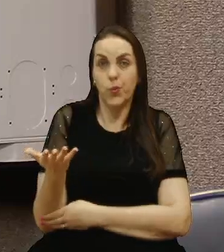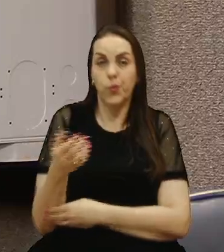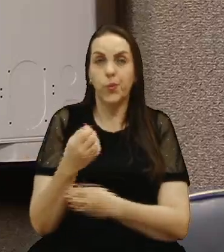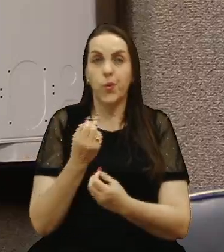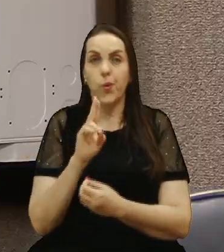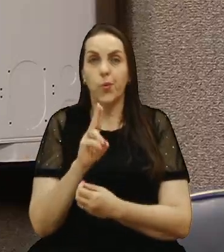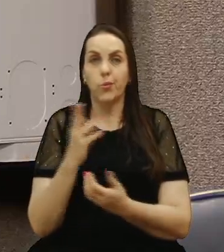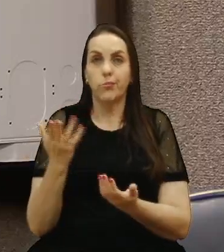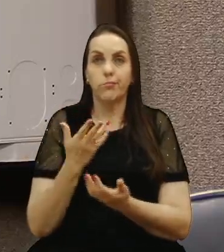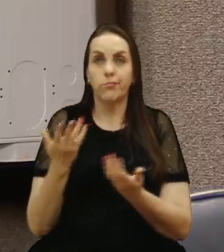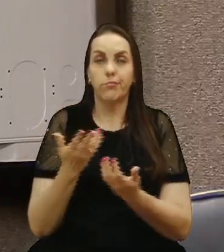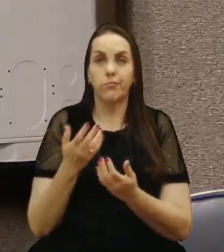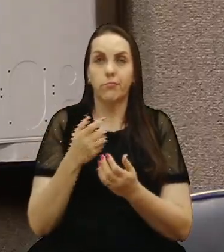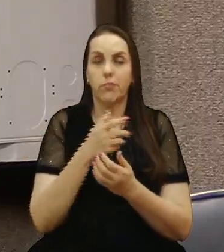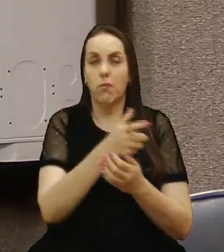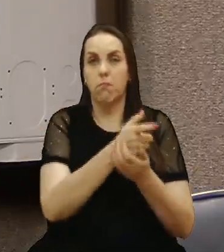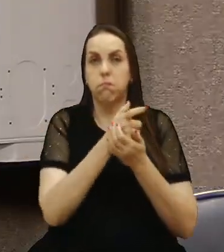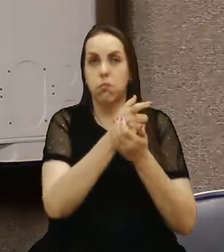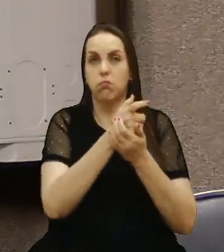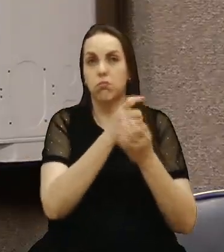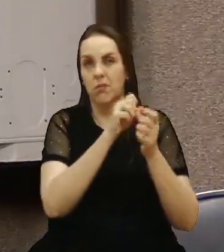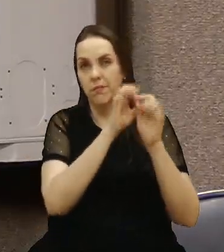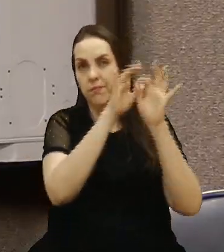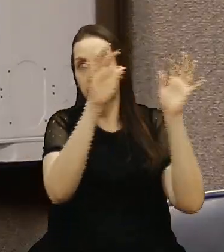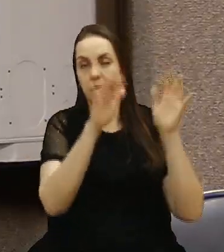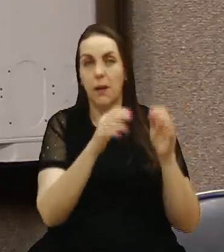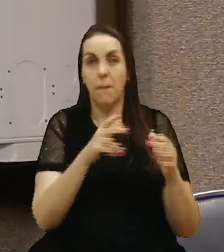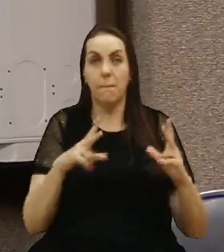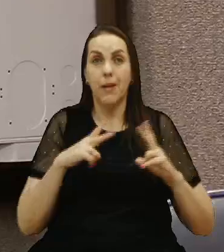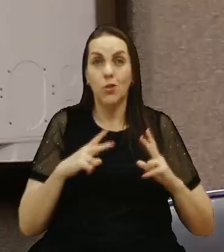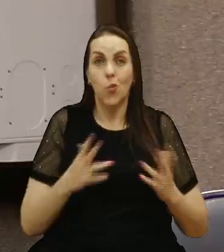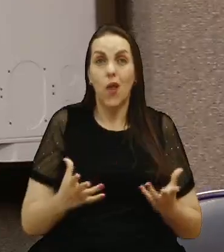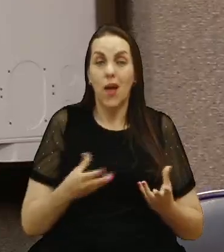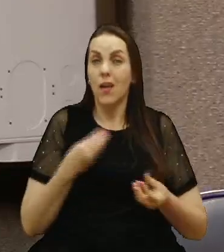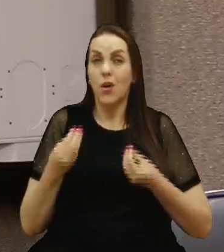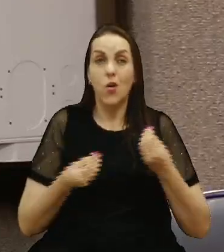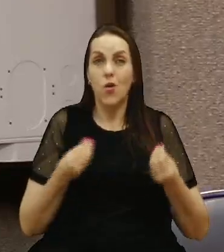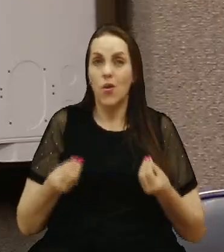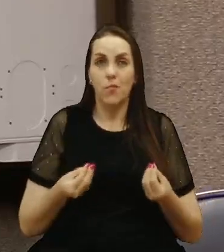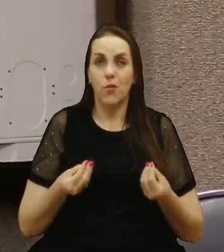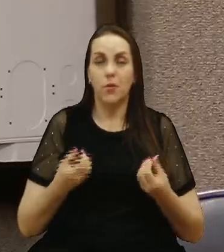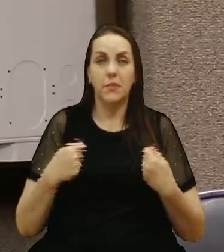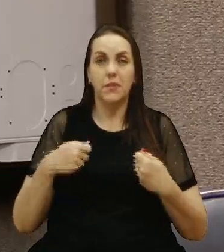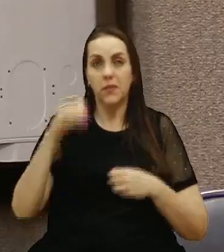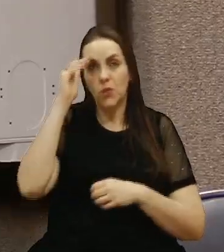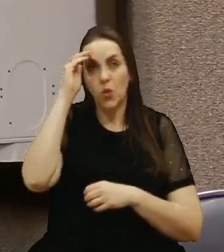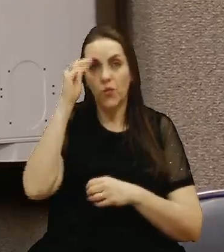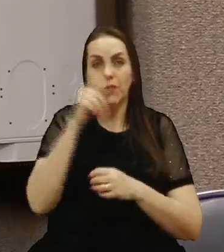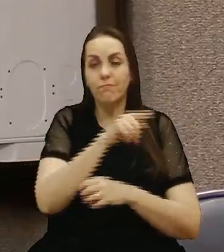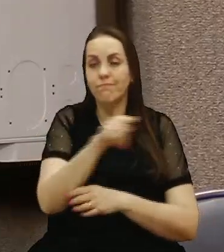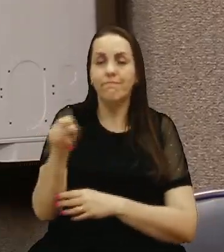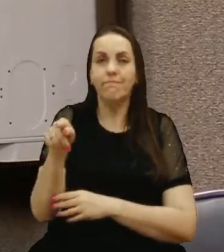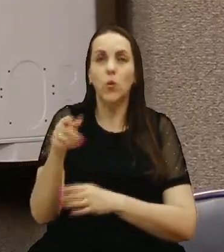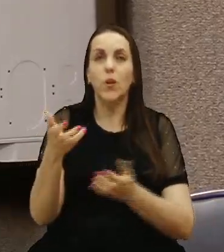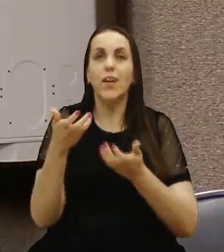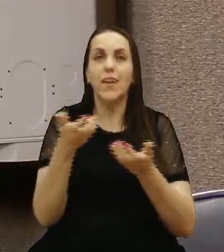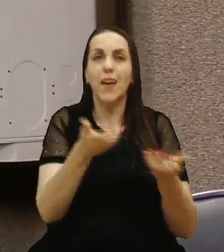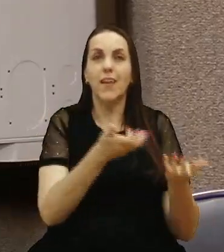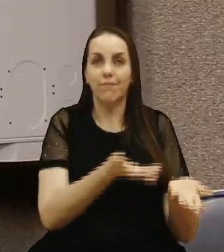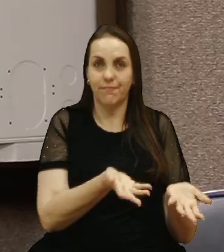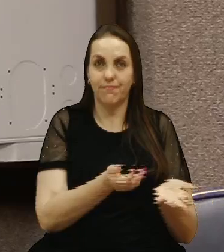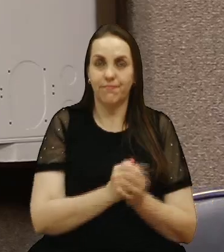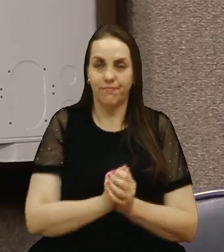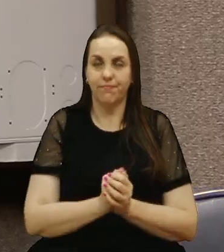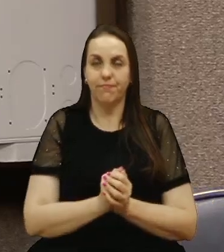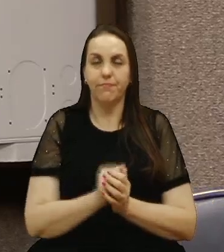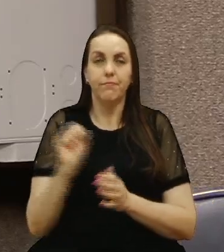O canhão particular? Enfim, temos que escutar desses agricultores o que eles querem. A questão